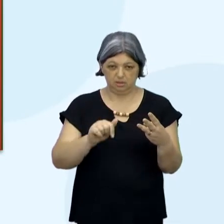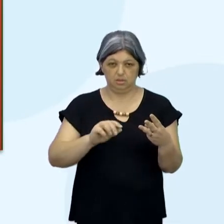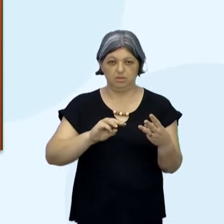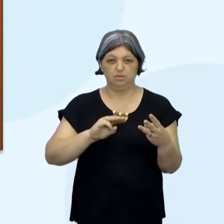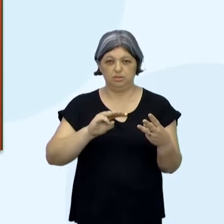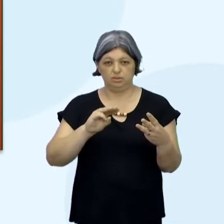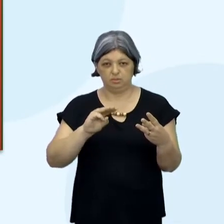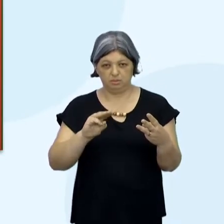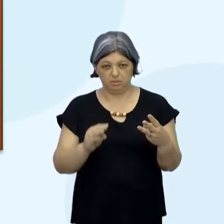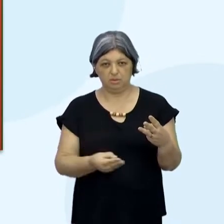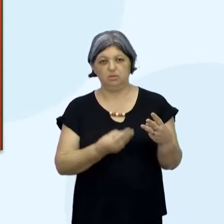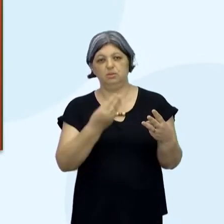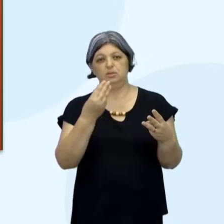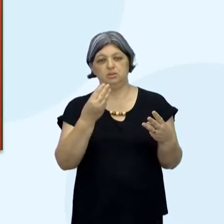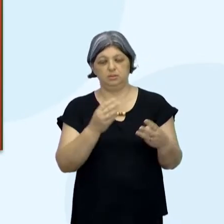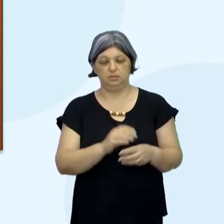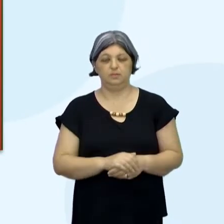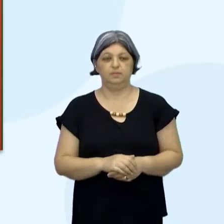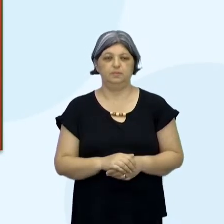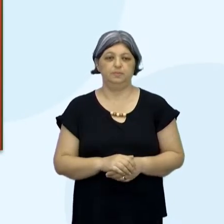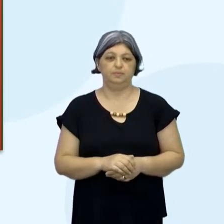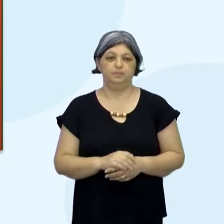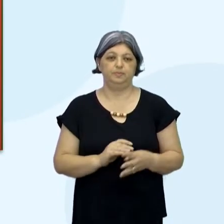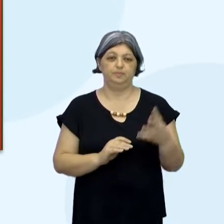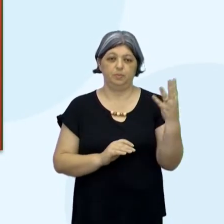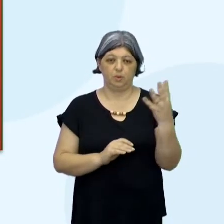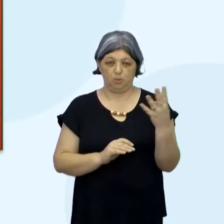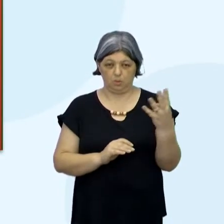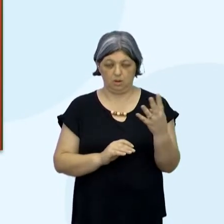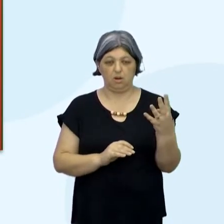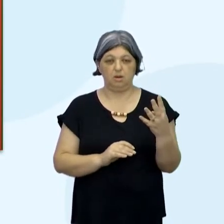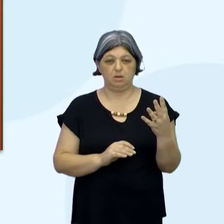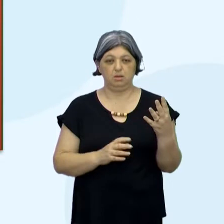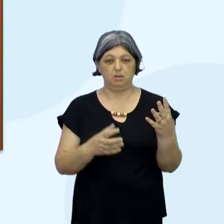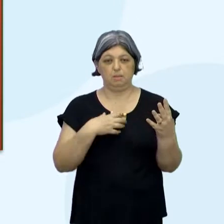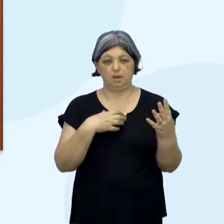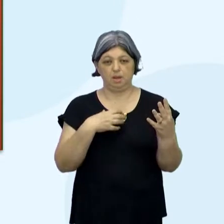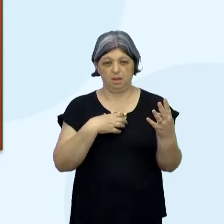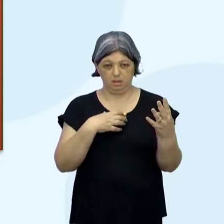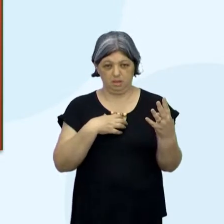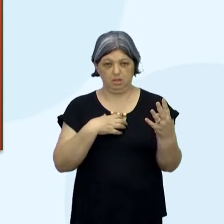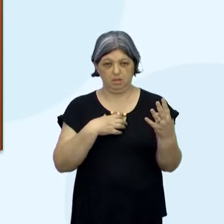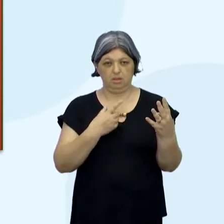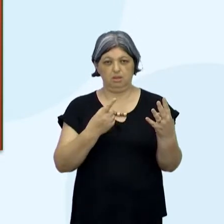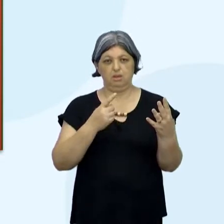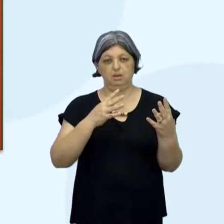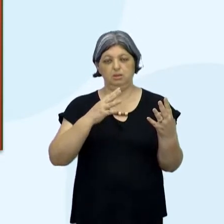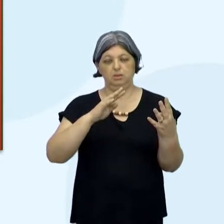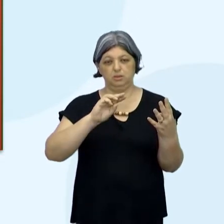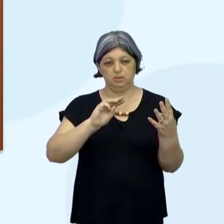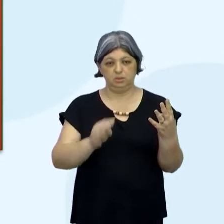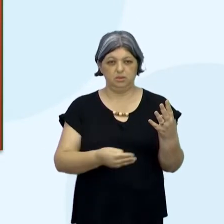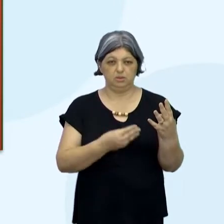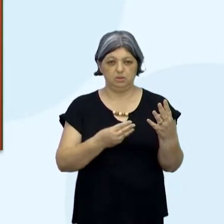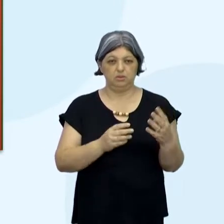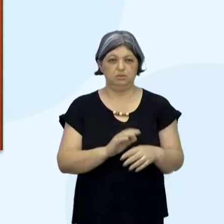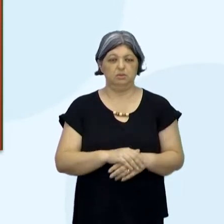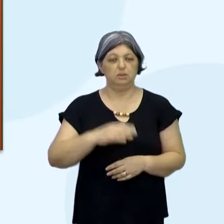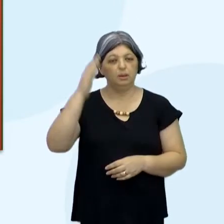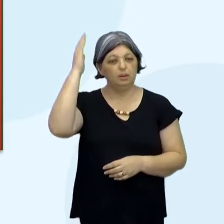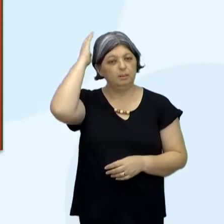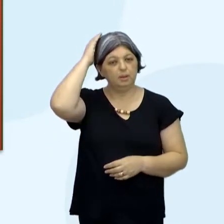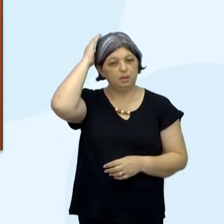né? Mais de 17 milhões. A Bahia aí mais de 14 milhões. O Paraná com mais de